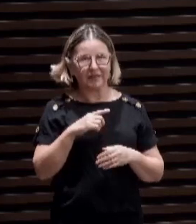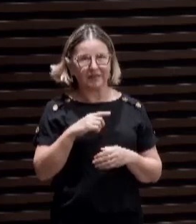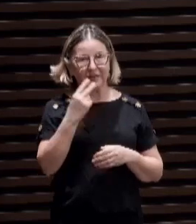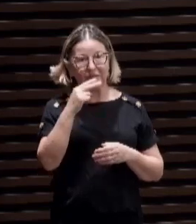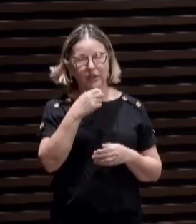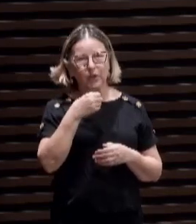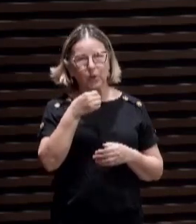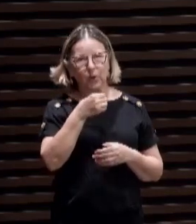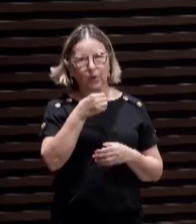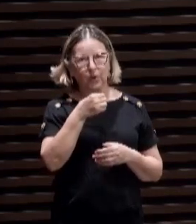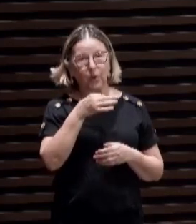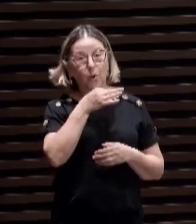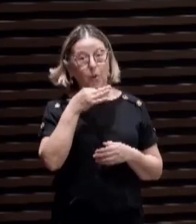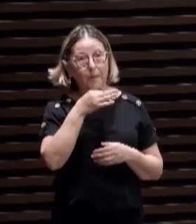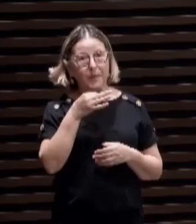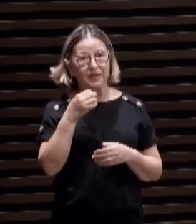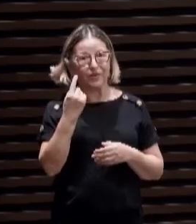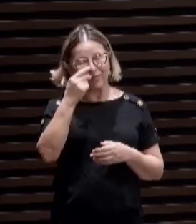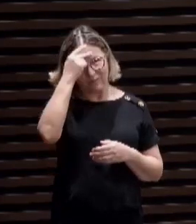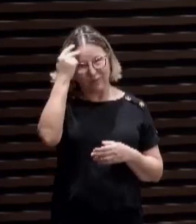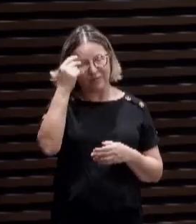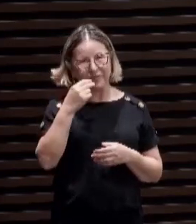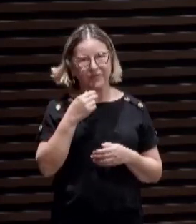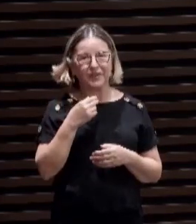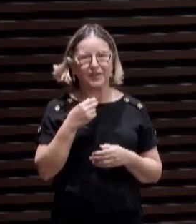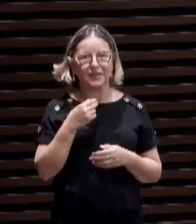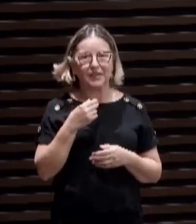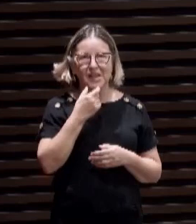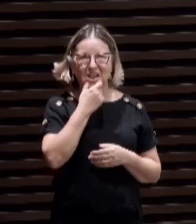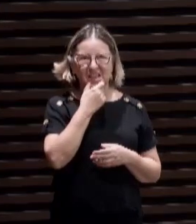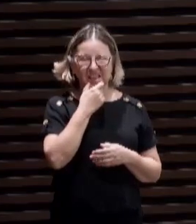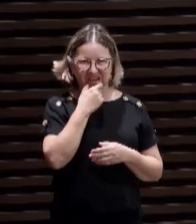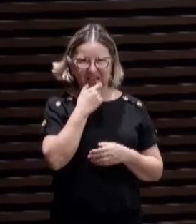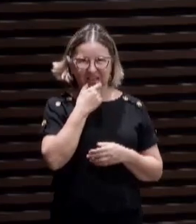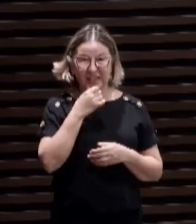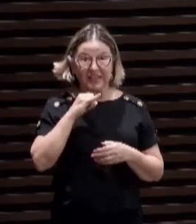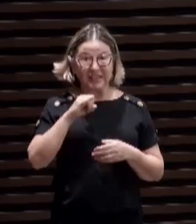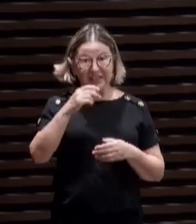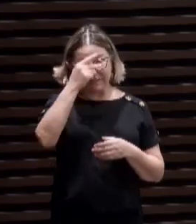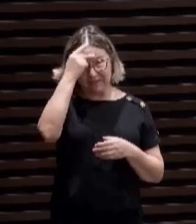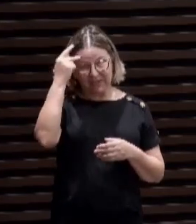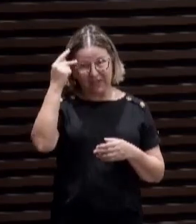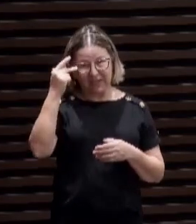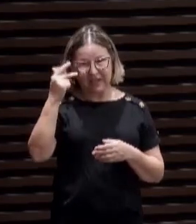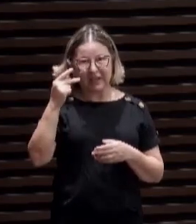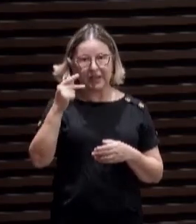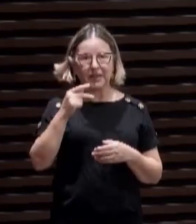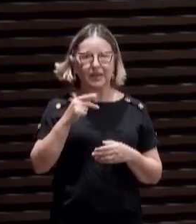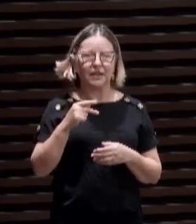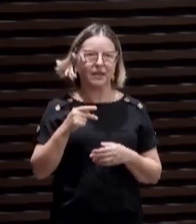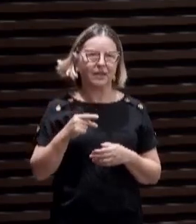só pede licença, salta e não quer muito saber. Também não há aquele